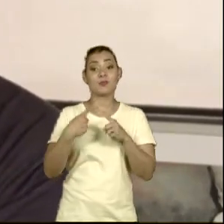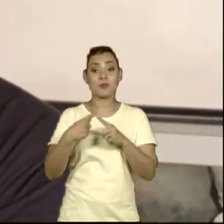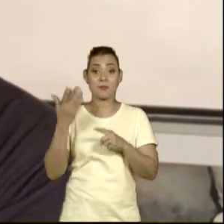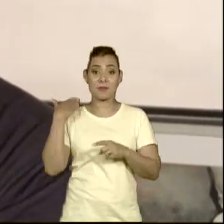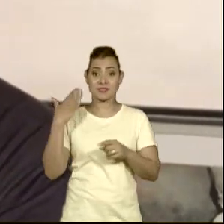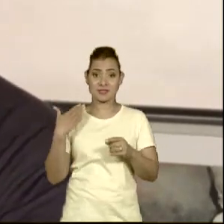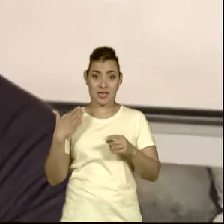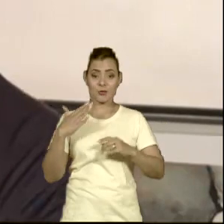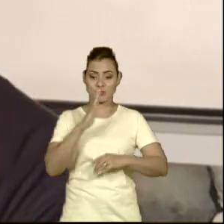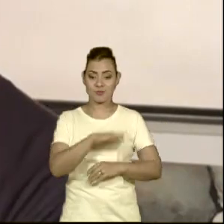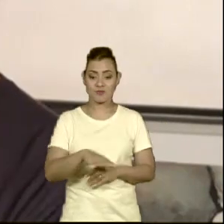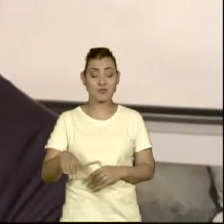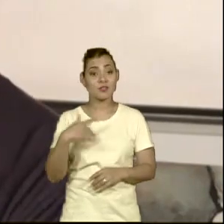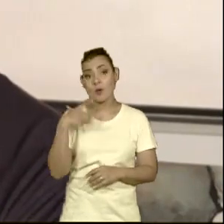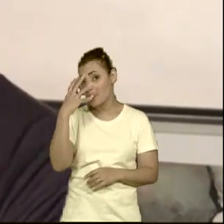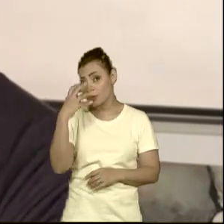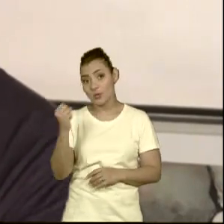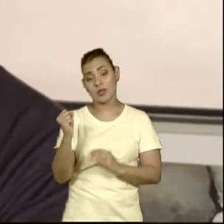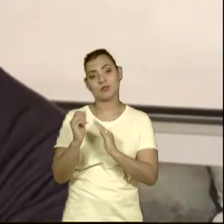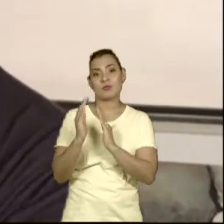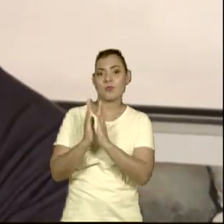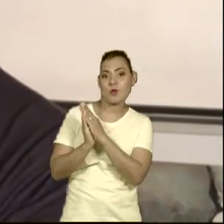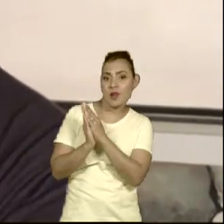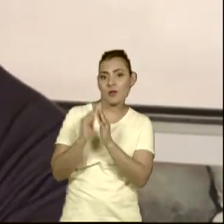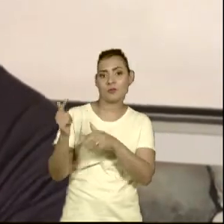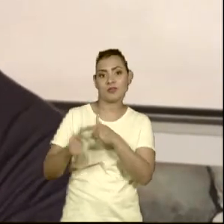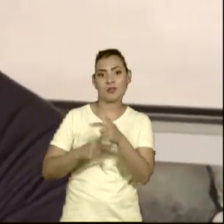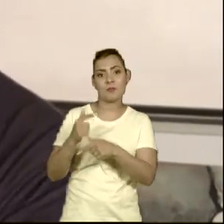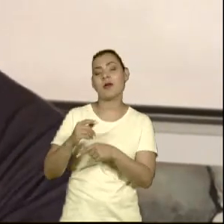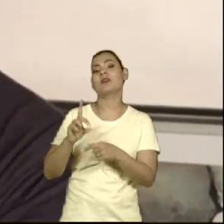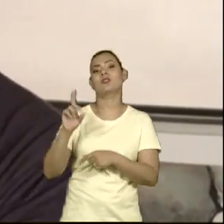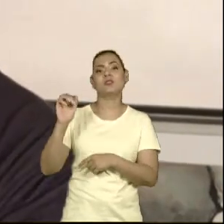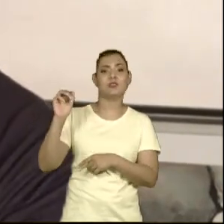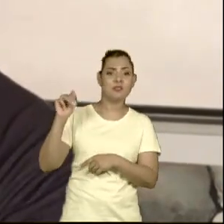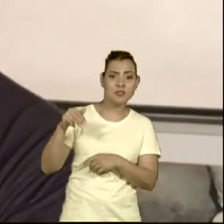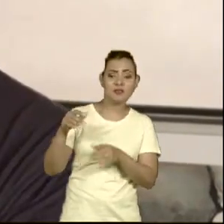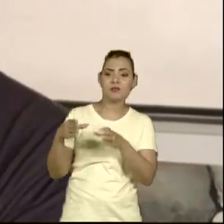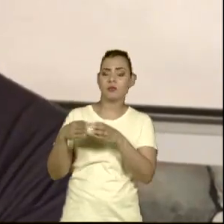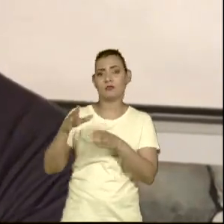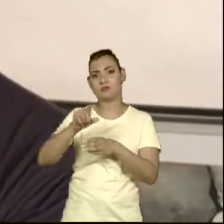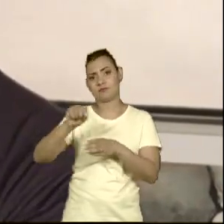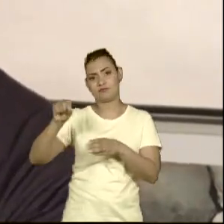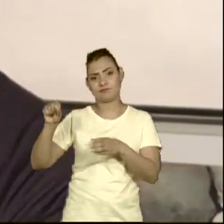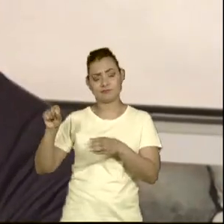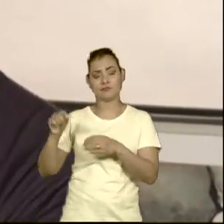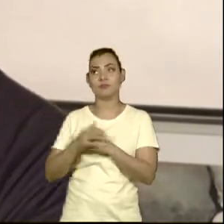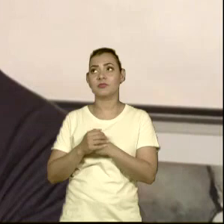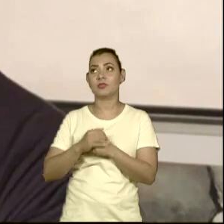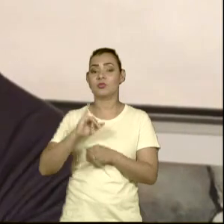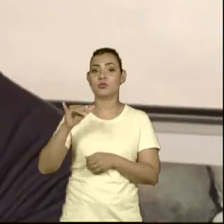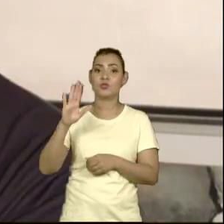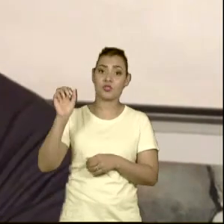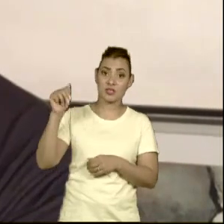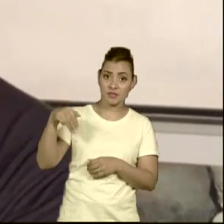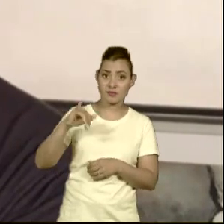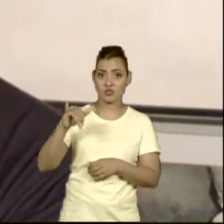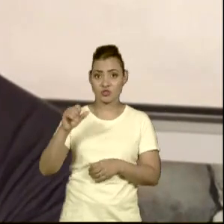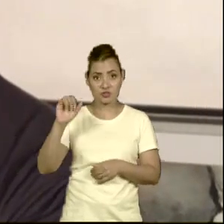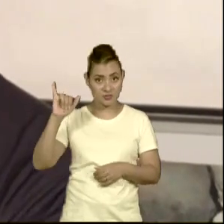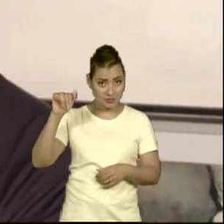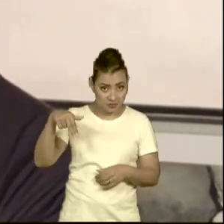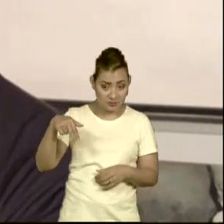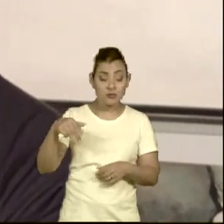na minha infância eu era apaixonado pelo trabalho do Jim Hanson em equipe e, de repente, eu me ver junto a eles